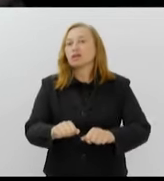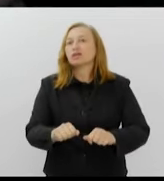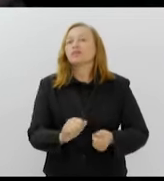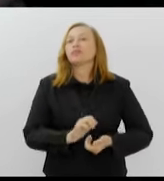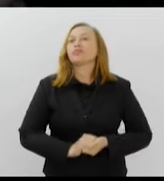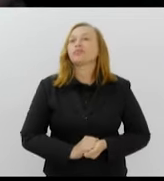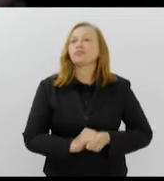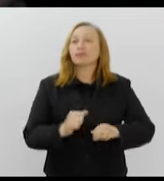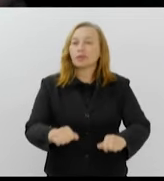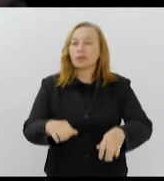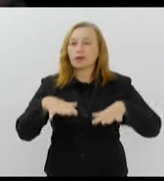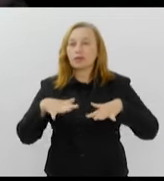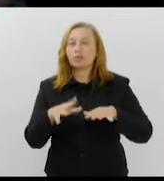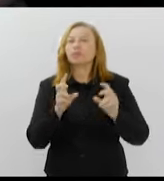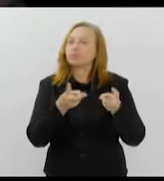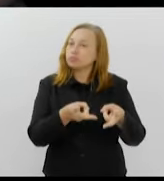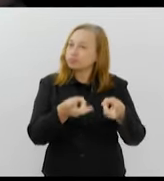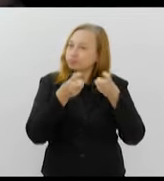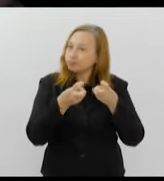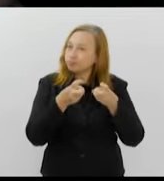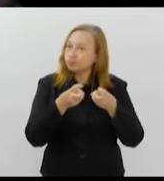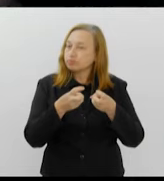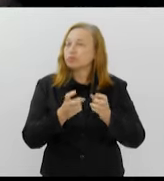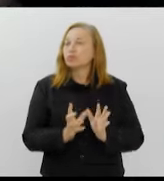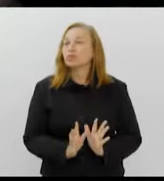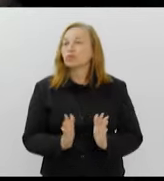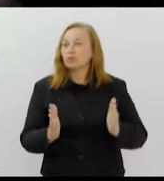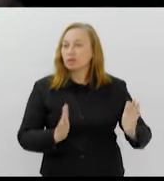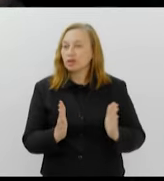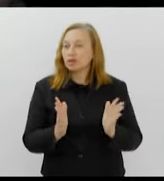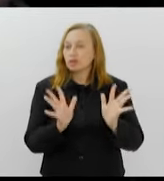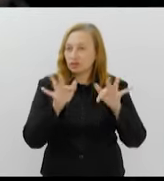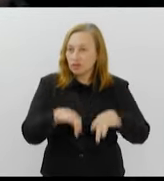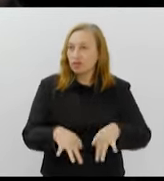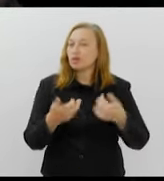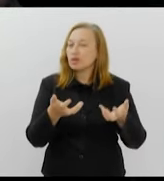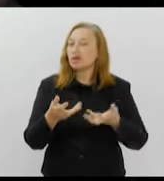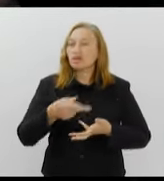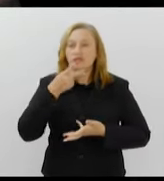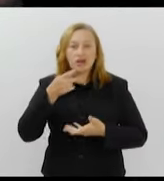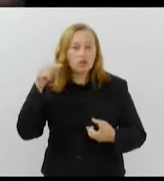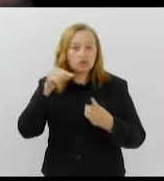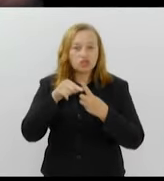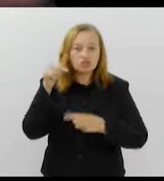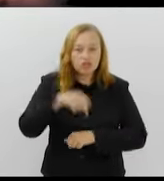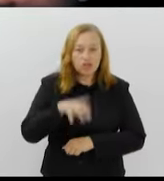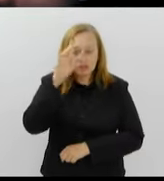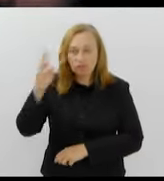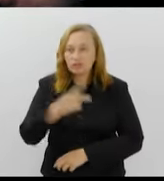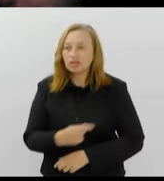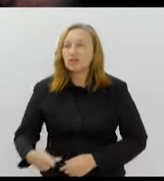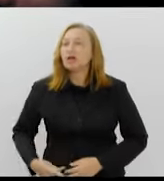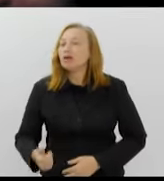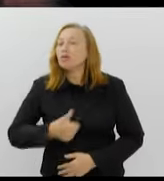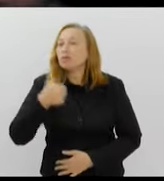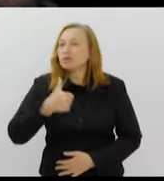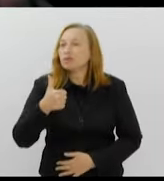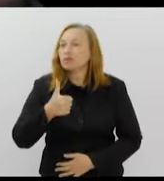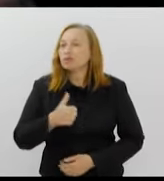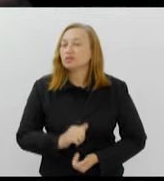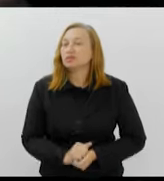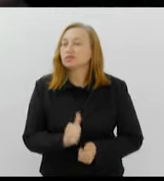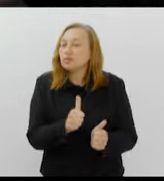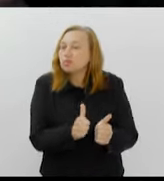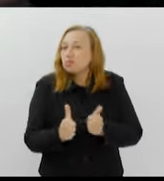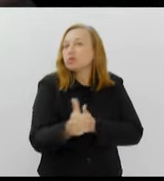possam observar o expediente final mas quero falar de forma objetiva aqui Presidente primeiro lugar no que eu chamo de